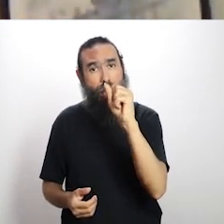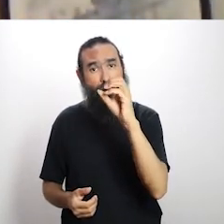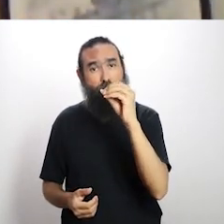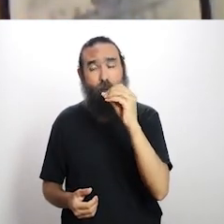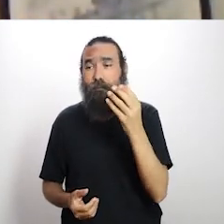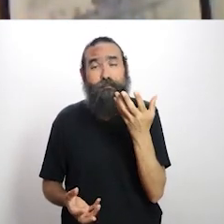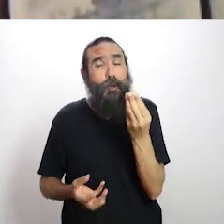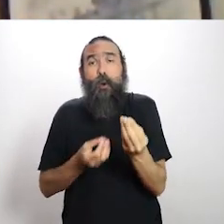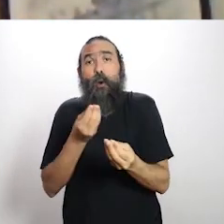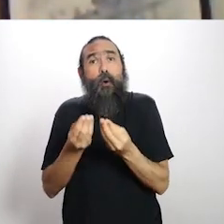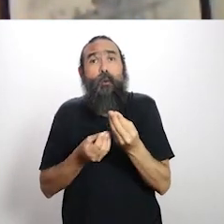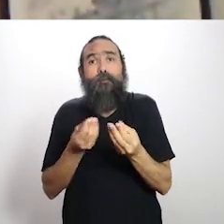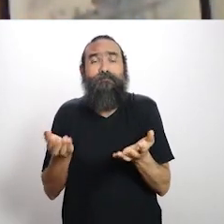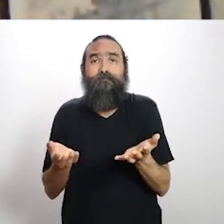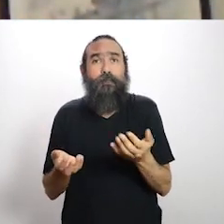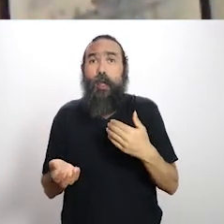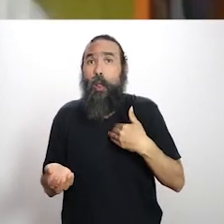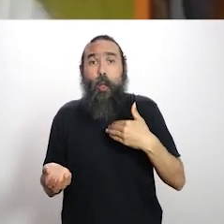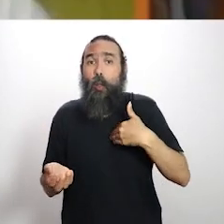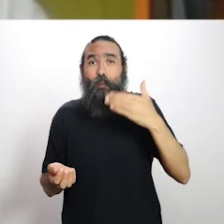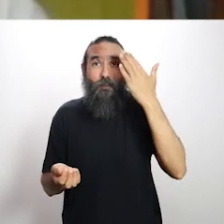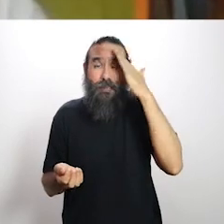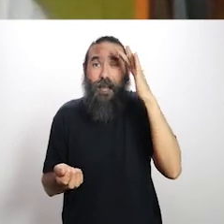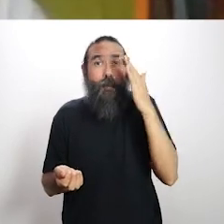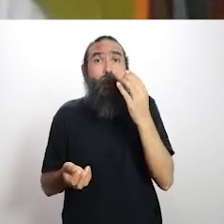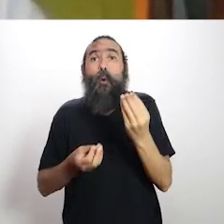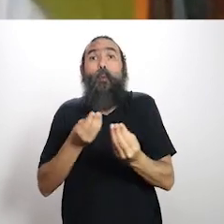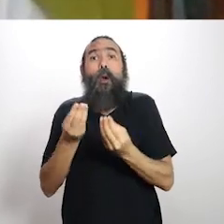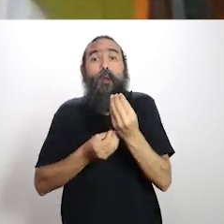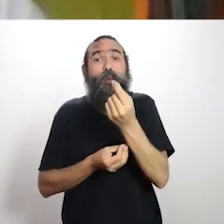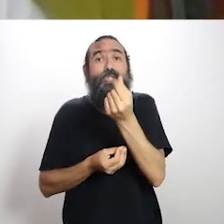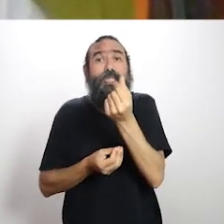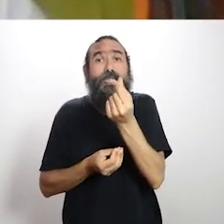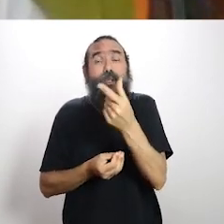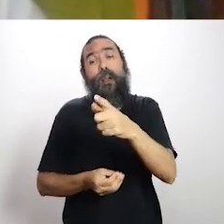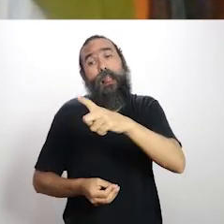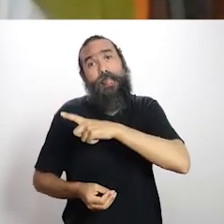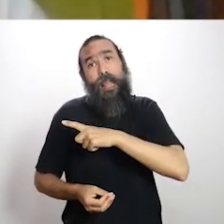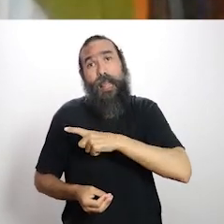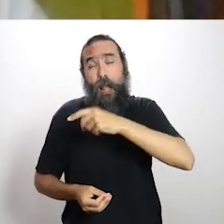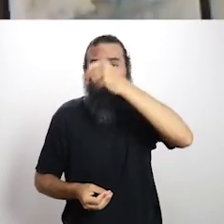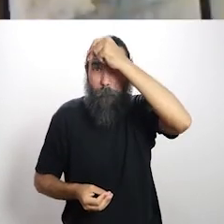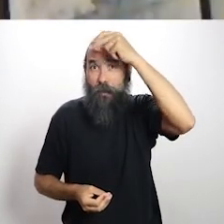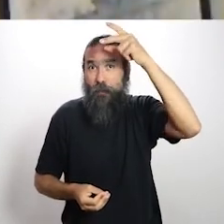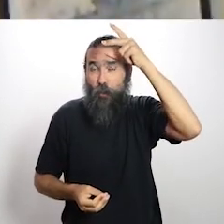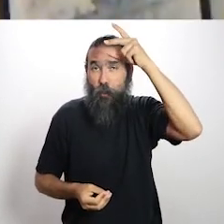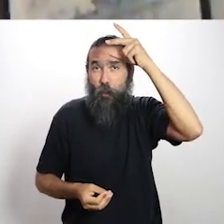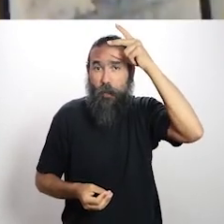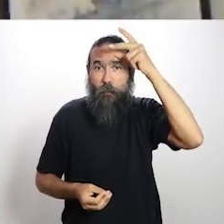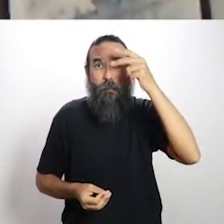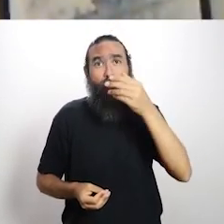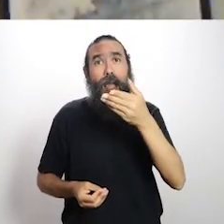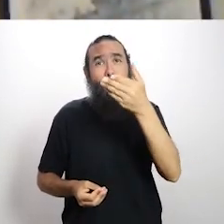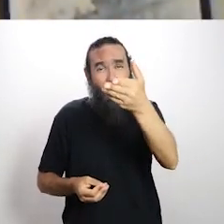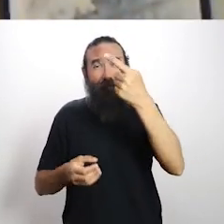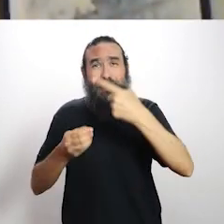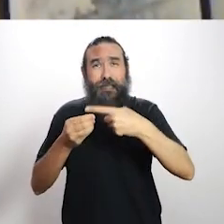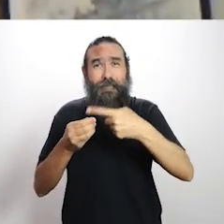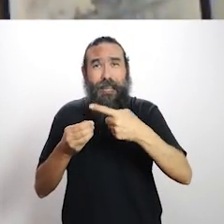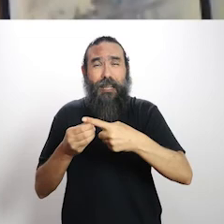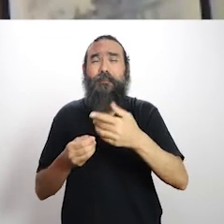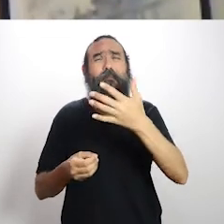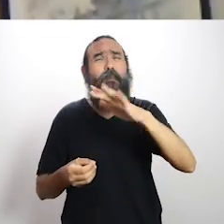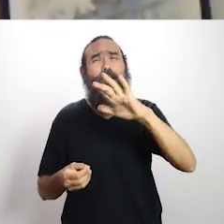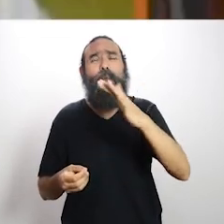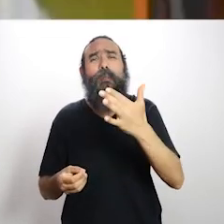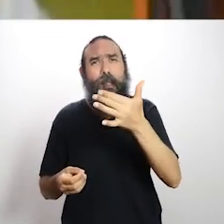favor me confirma mas eu acredito deve ser um pouquinho menos uns 8 mil Sérgio 8 mil deve ser lá da